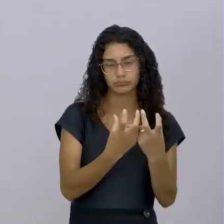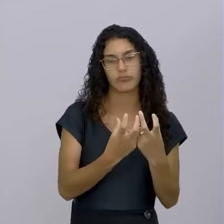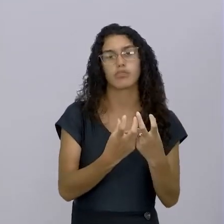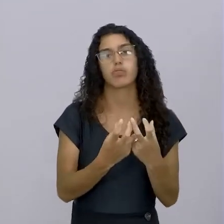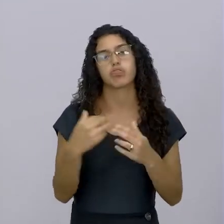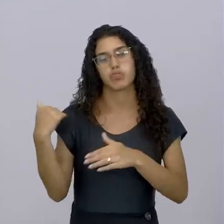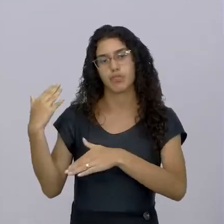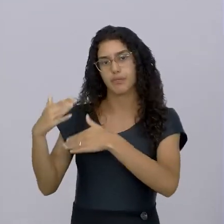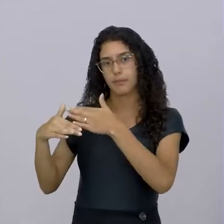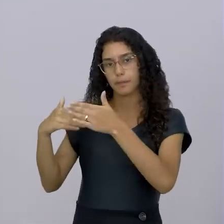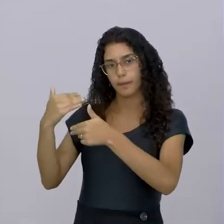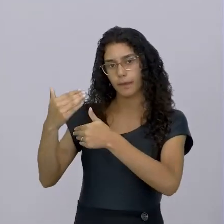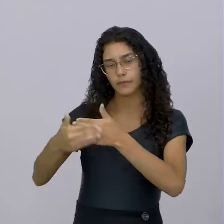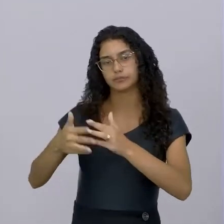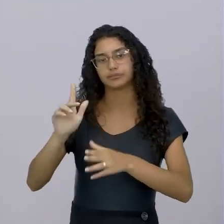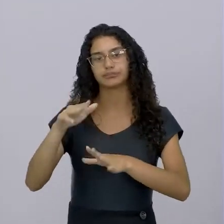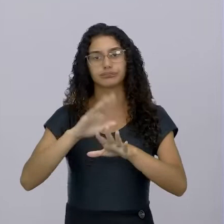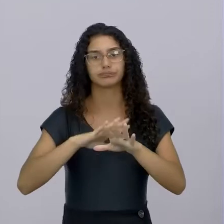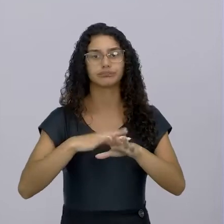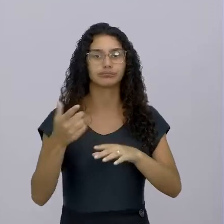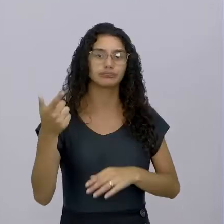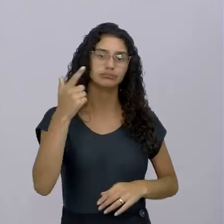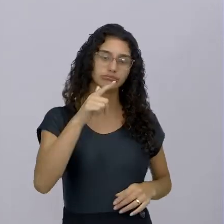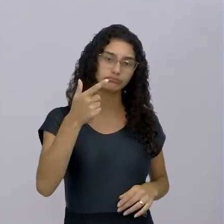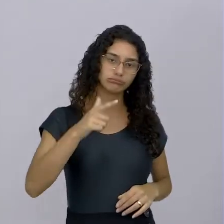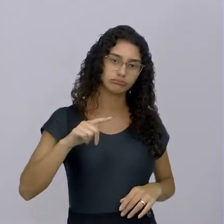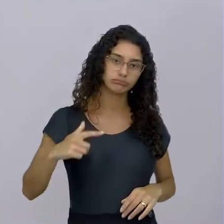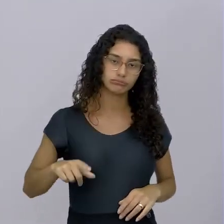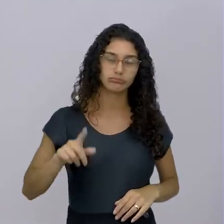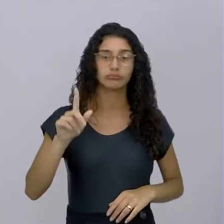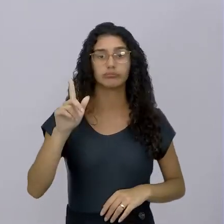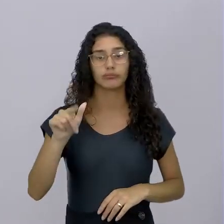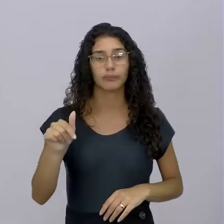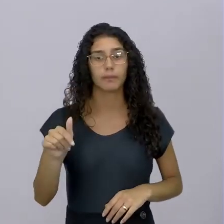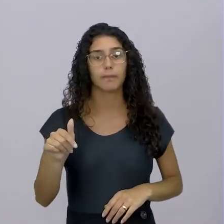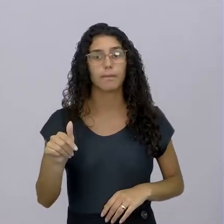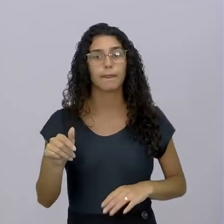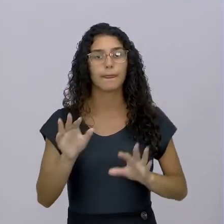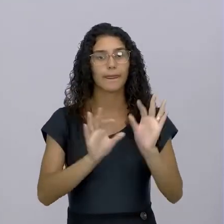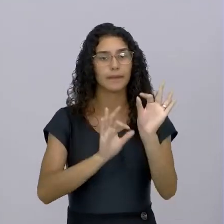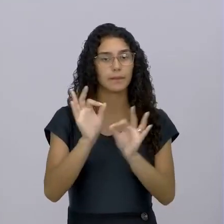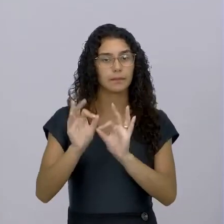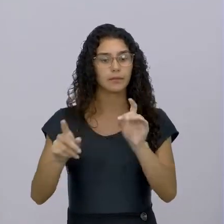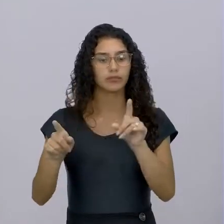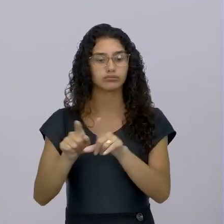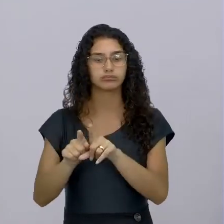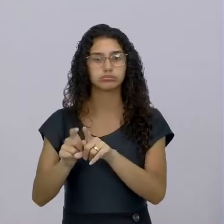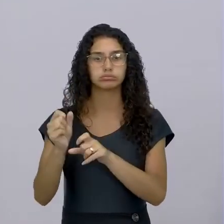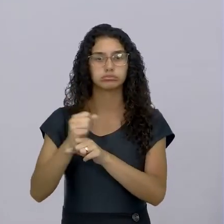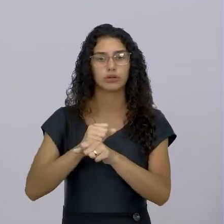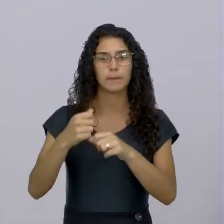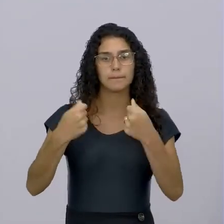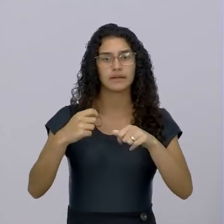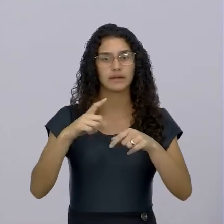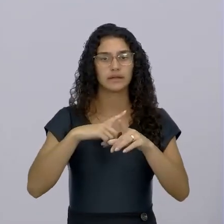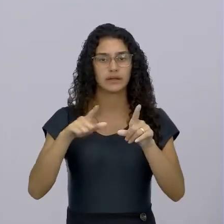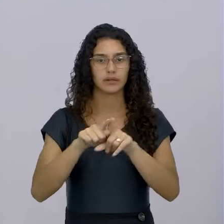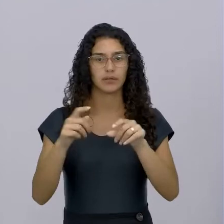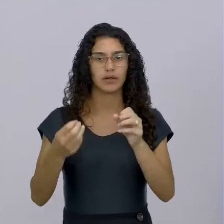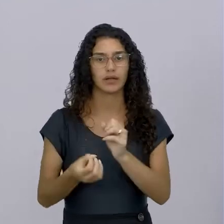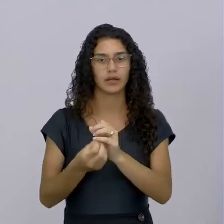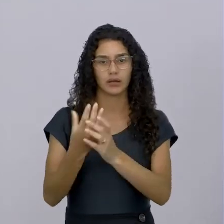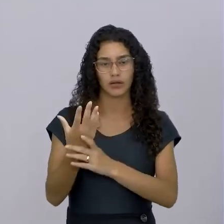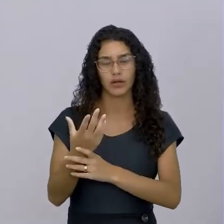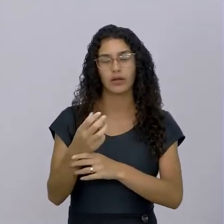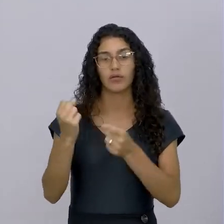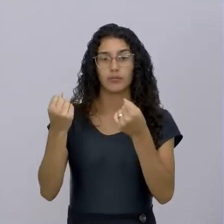com o passar do tempo, eles são reescritos, eles são remodelados à luz das novas necessidades que surgem, né?